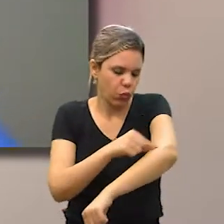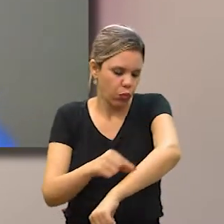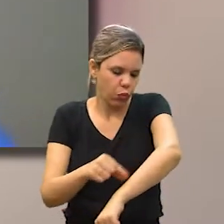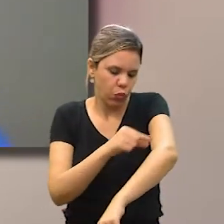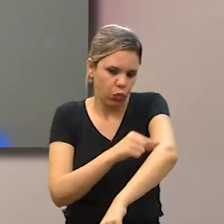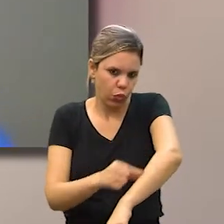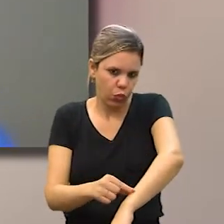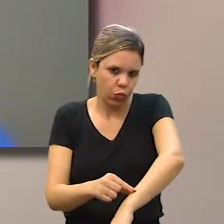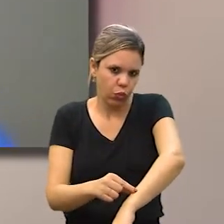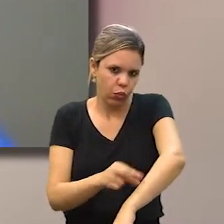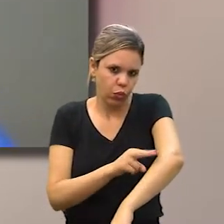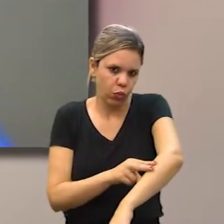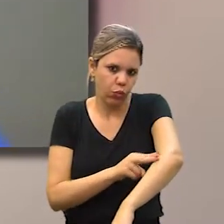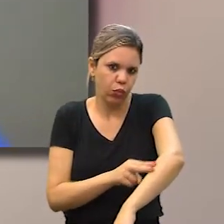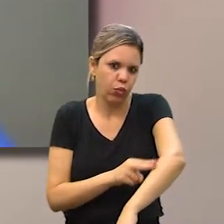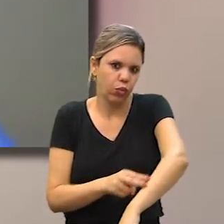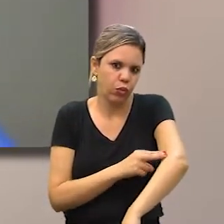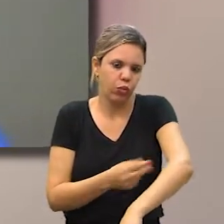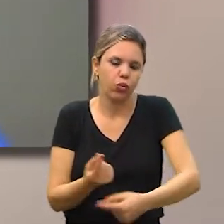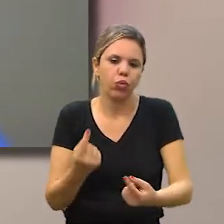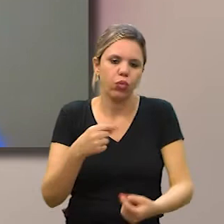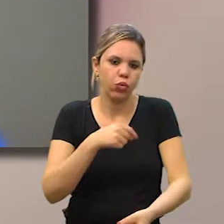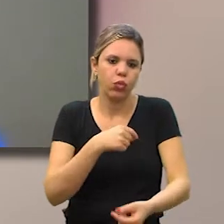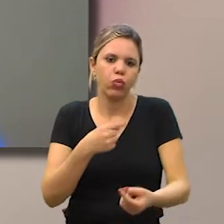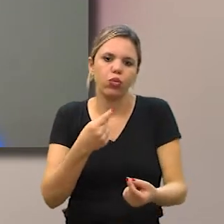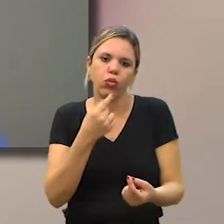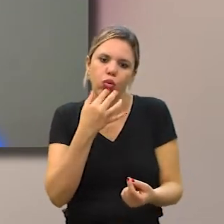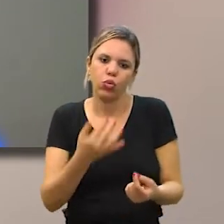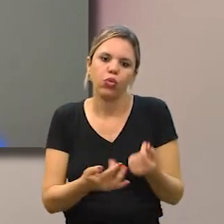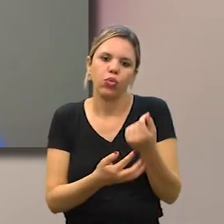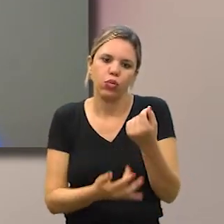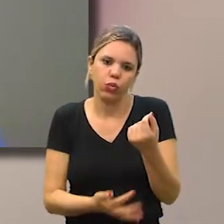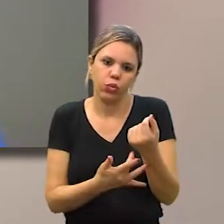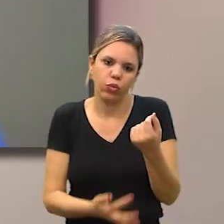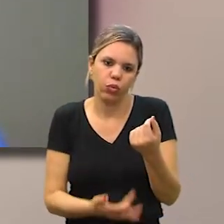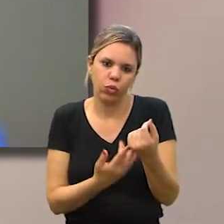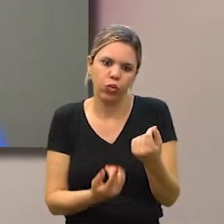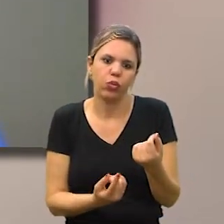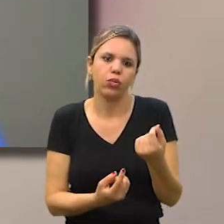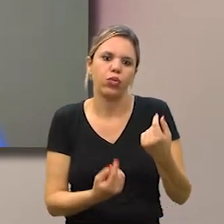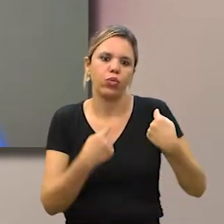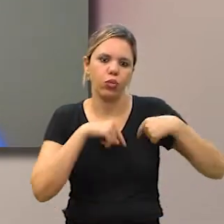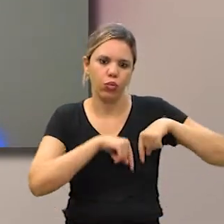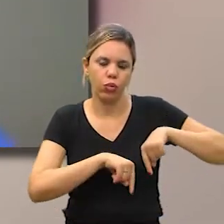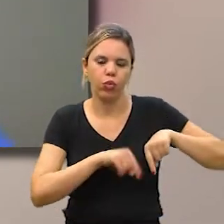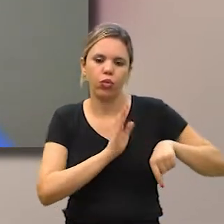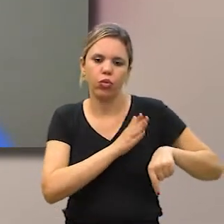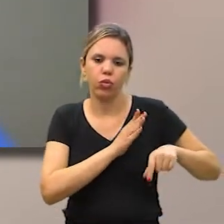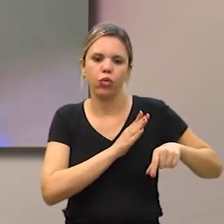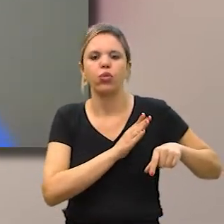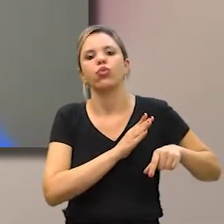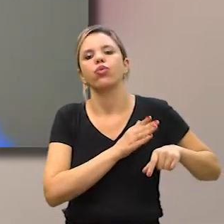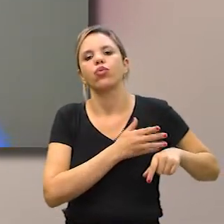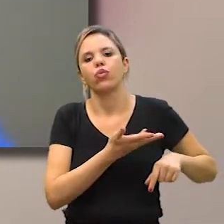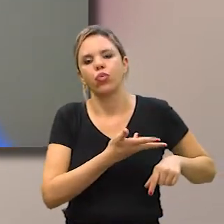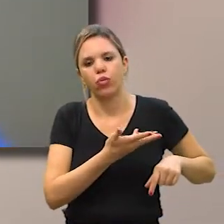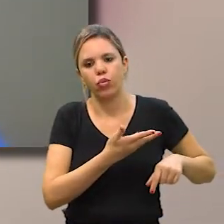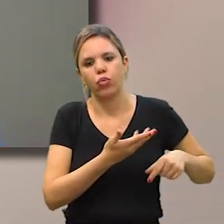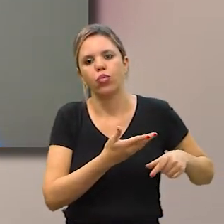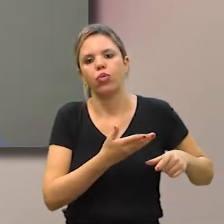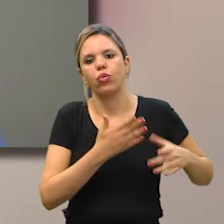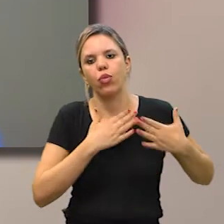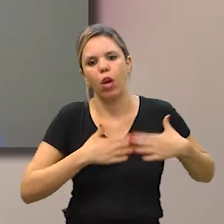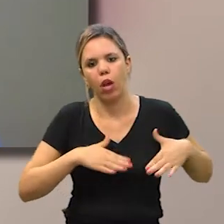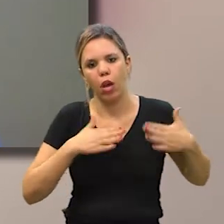E as férias para permitir o fluxo de sangue para os diferentes órgãos na hora que o coração bate e na hora que o coração